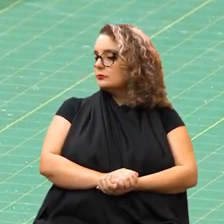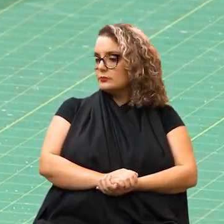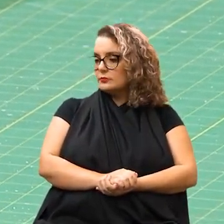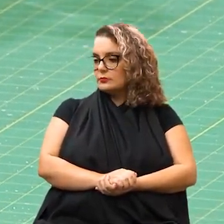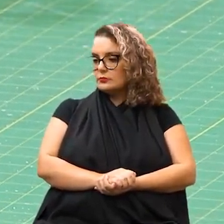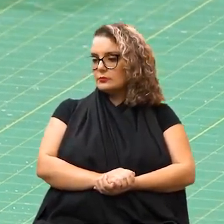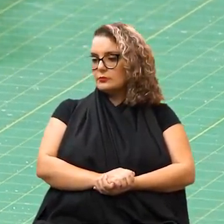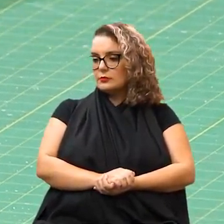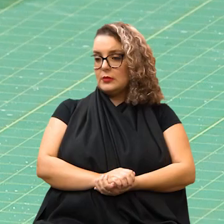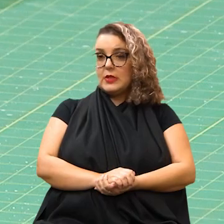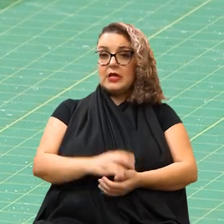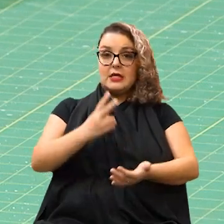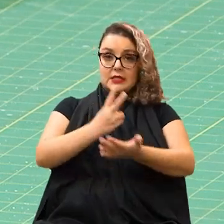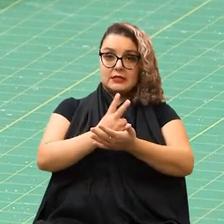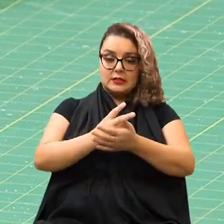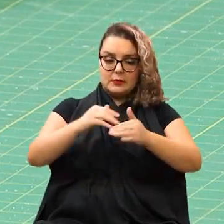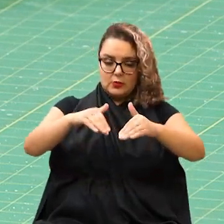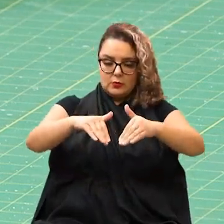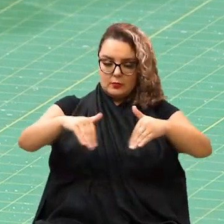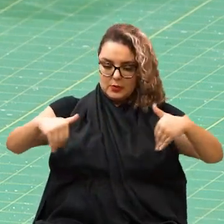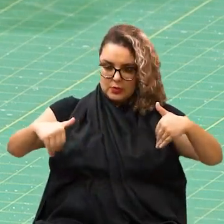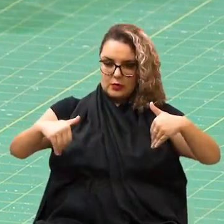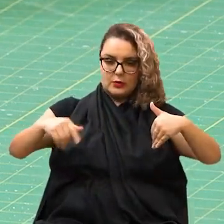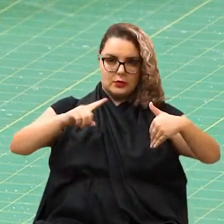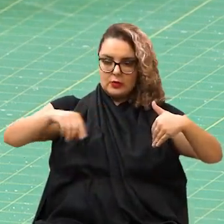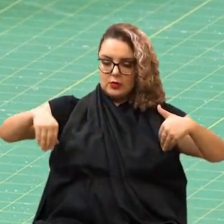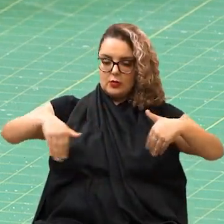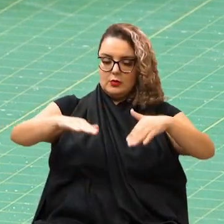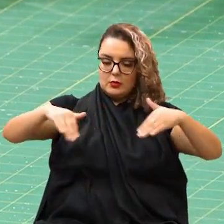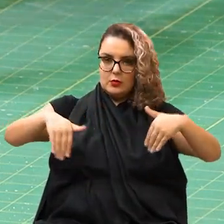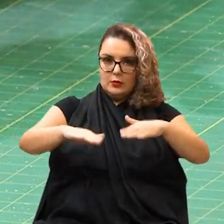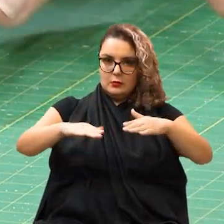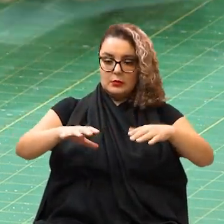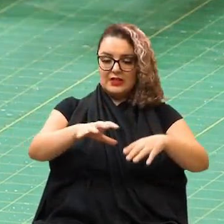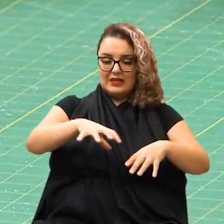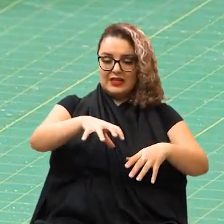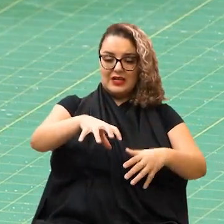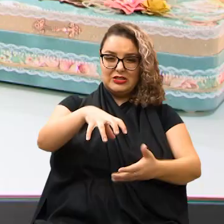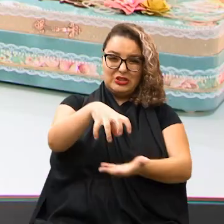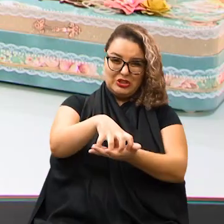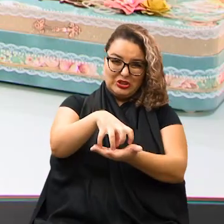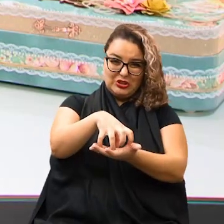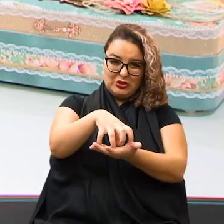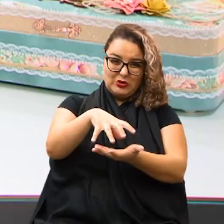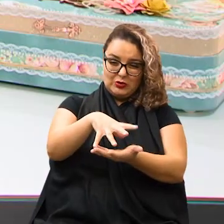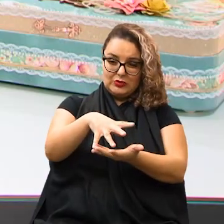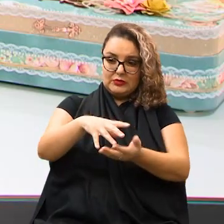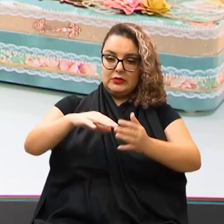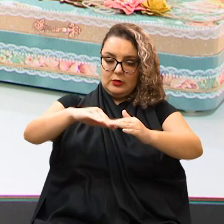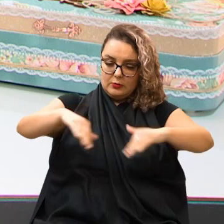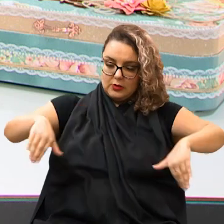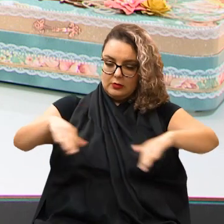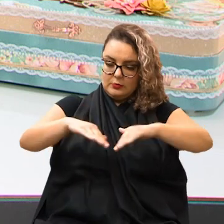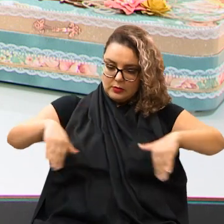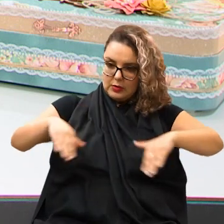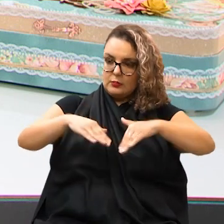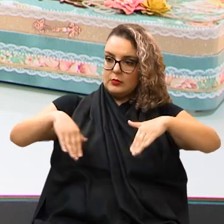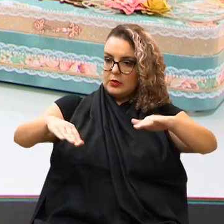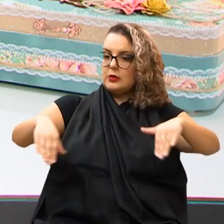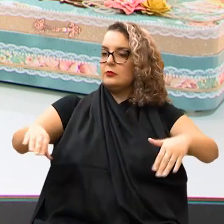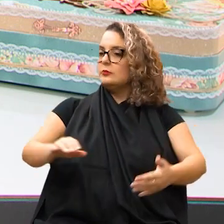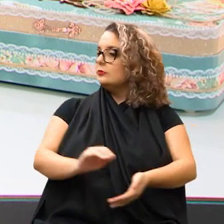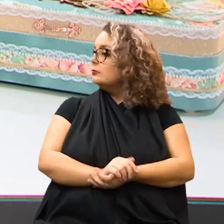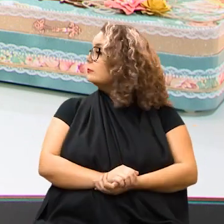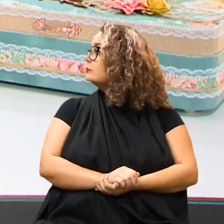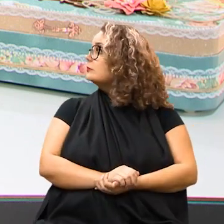E sempre, você tá vendo, do centro para fora. Eu não faço de fora para dentro, senão eu vou acumular bastante cola aqui nas laterais. Ponta, tá.